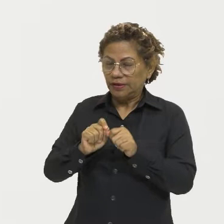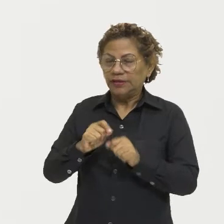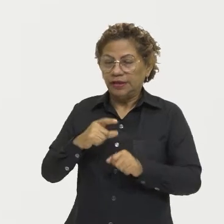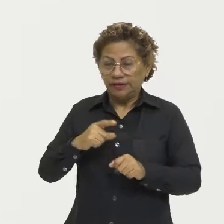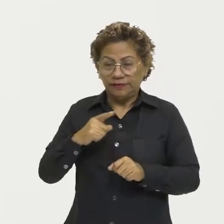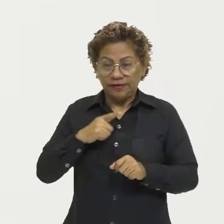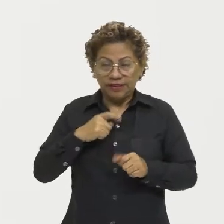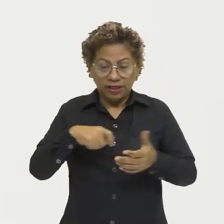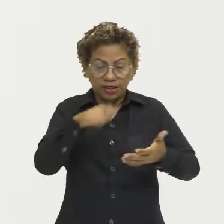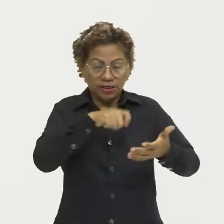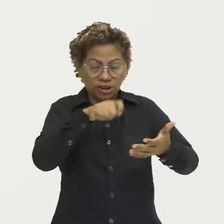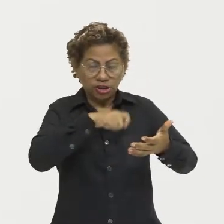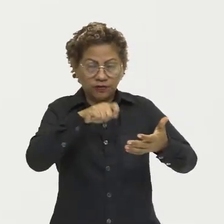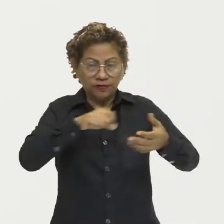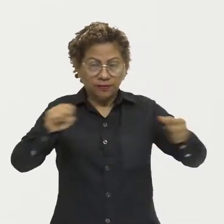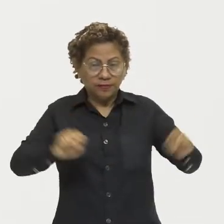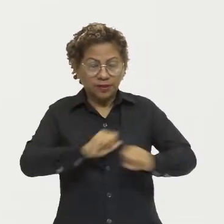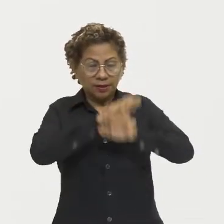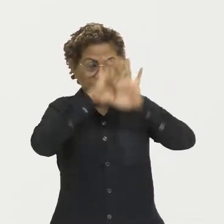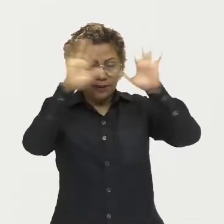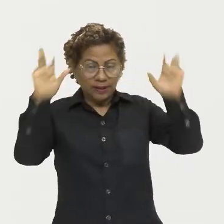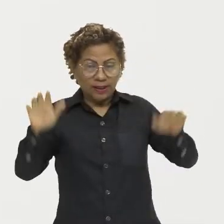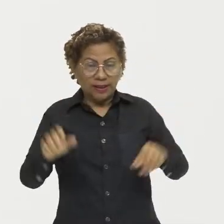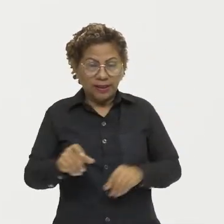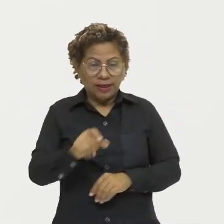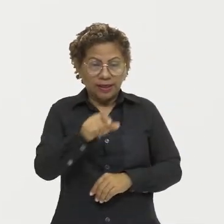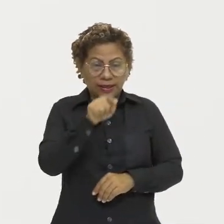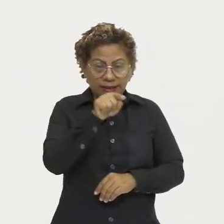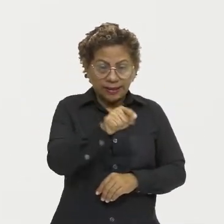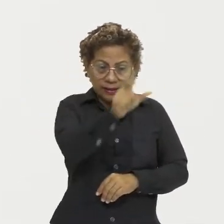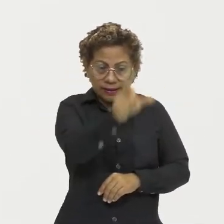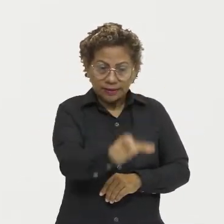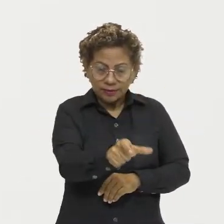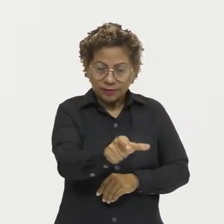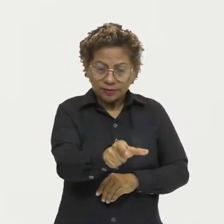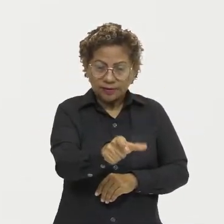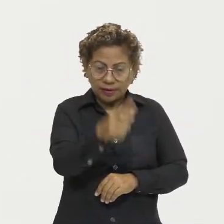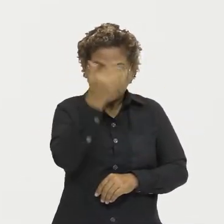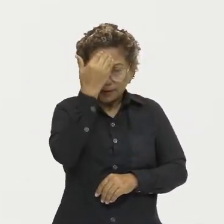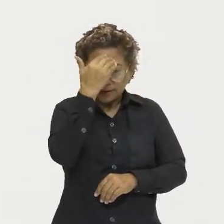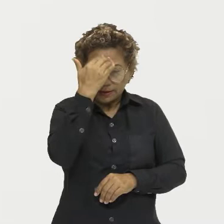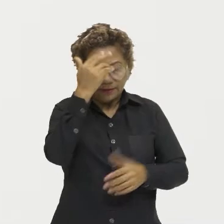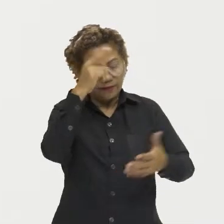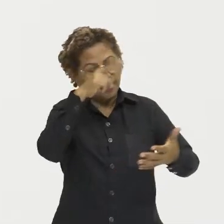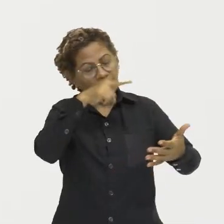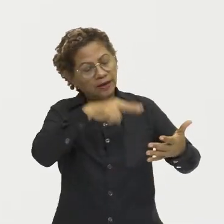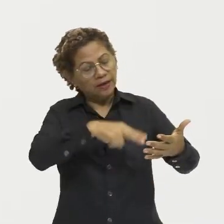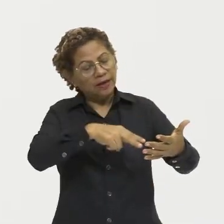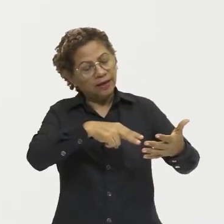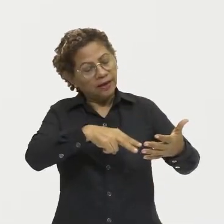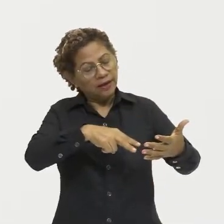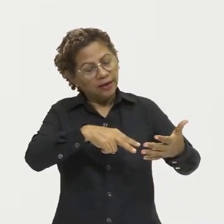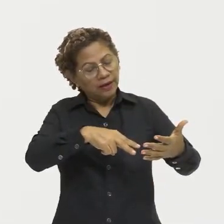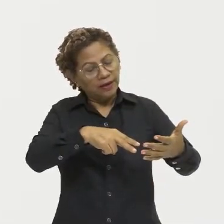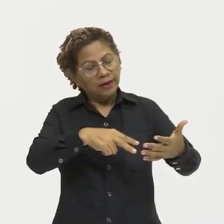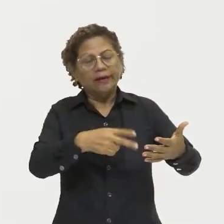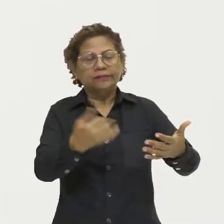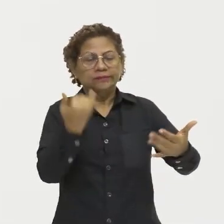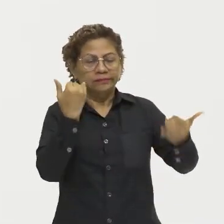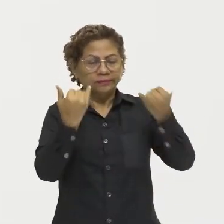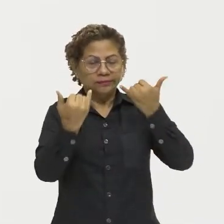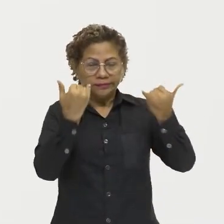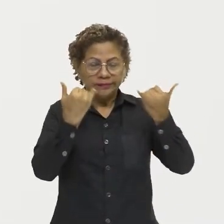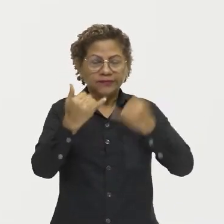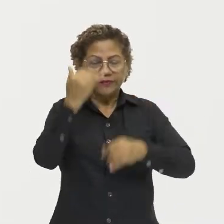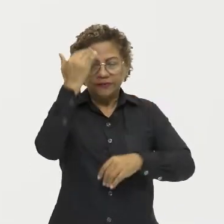objetiva para que o seu ouvinte, né, as pessoas que estão consumindo essa informação, elas vão